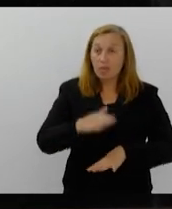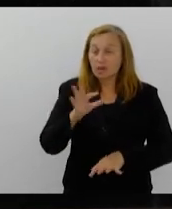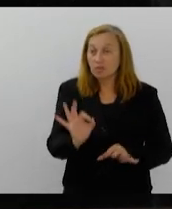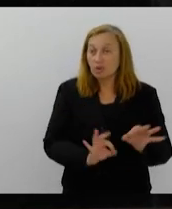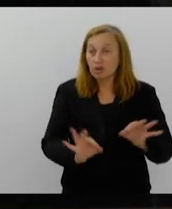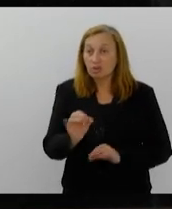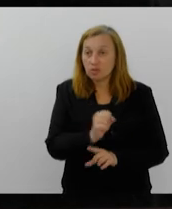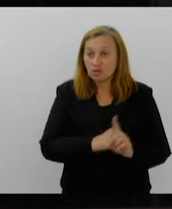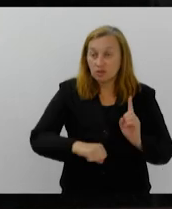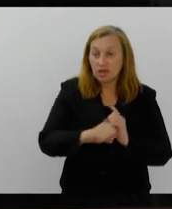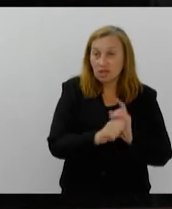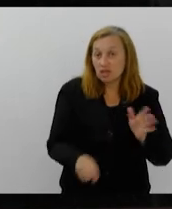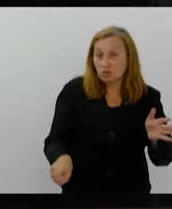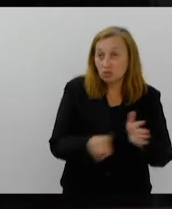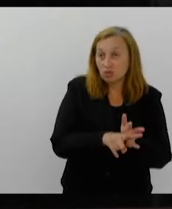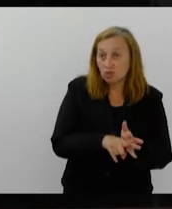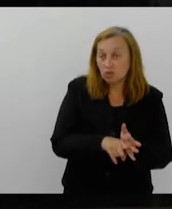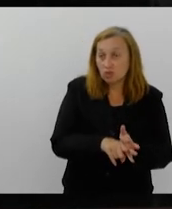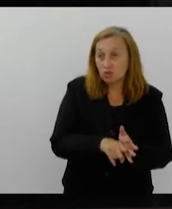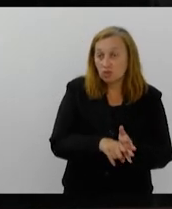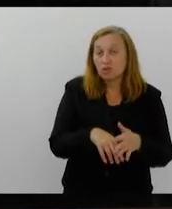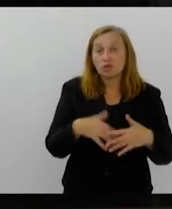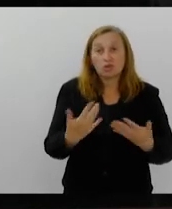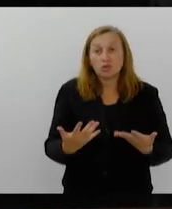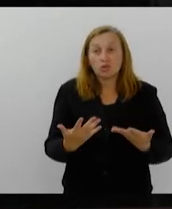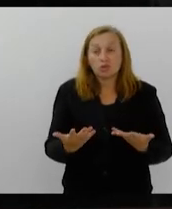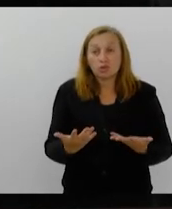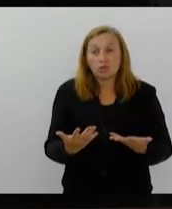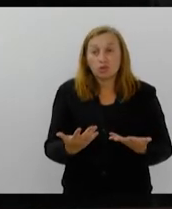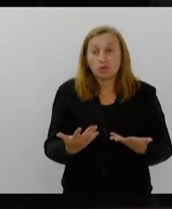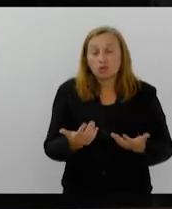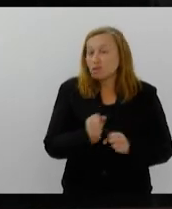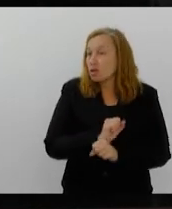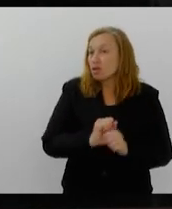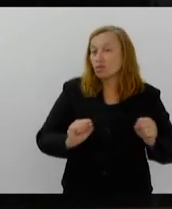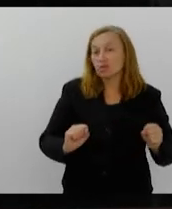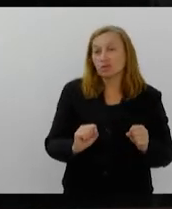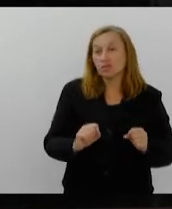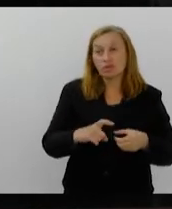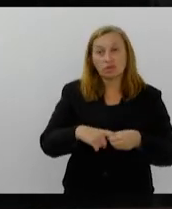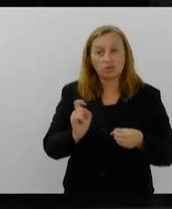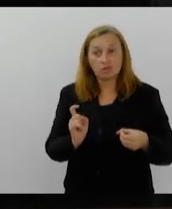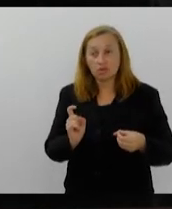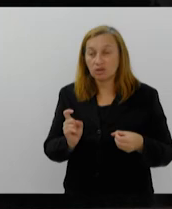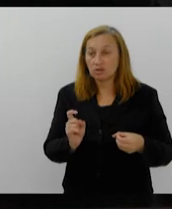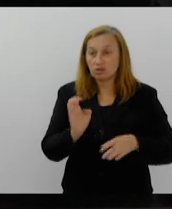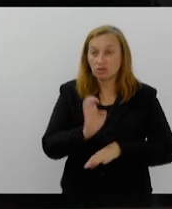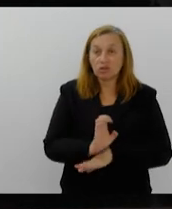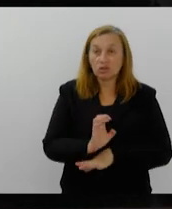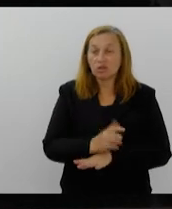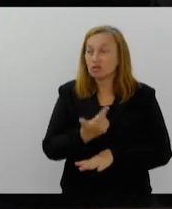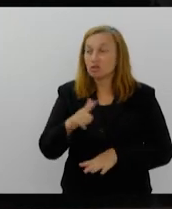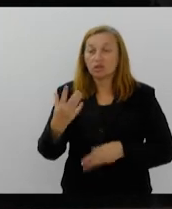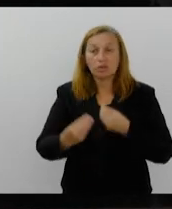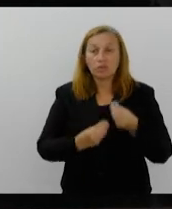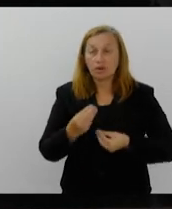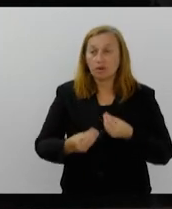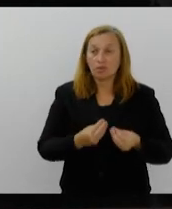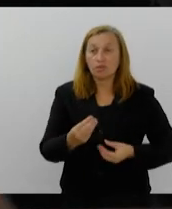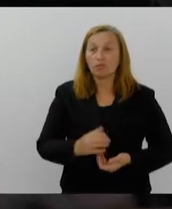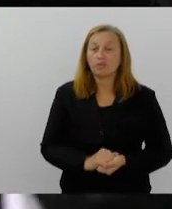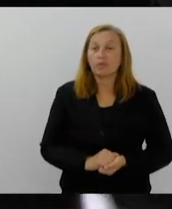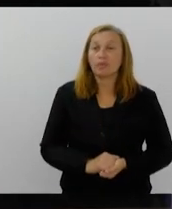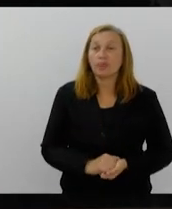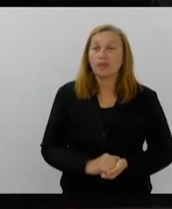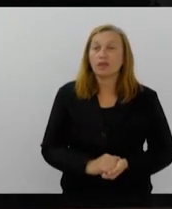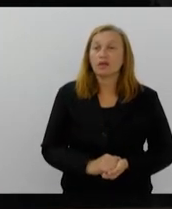sociais cortados? Os fundos do Estado não aguentam mais desvinculações, não tem de onde desvincular. A receita